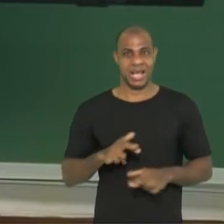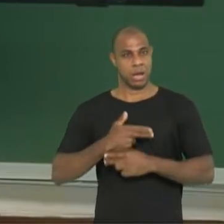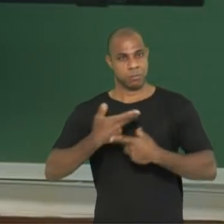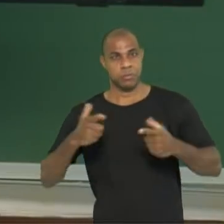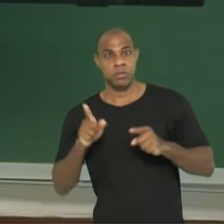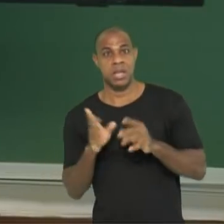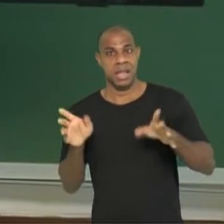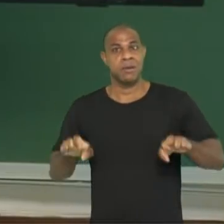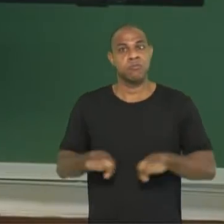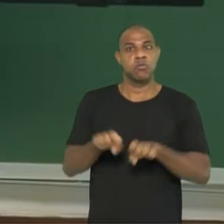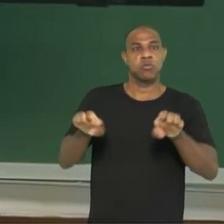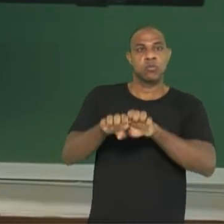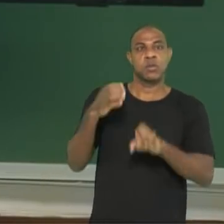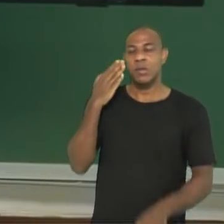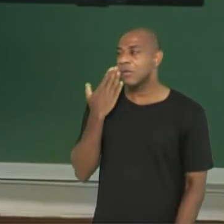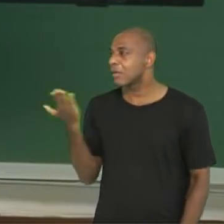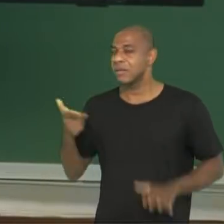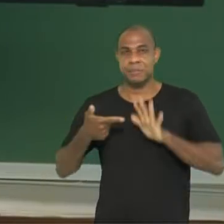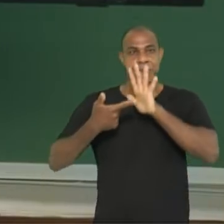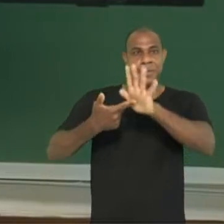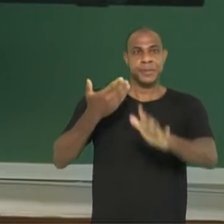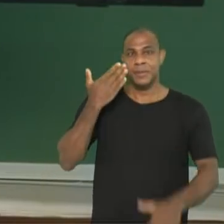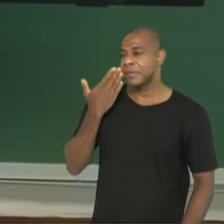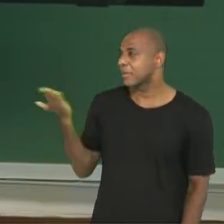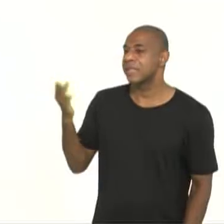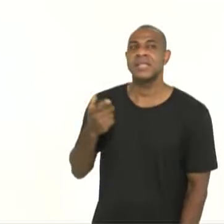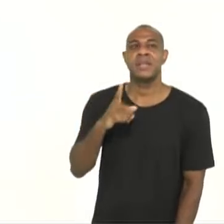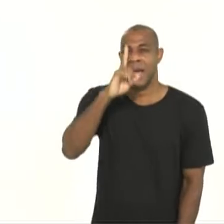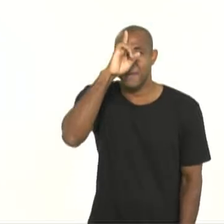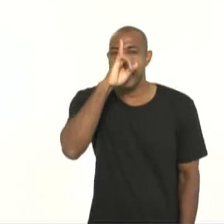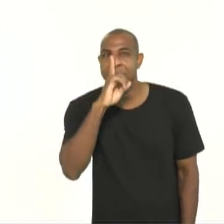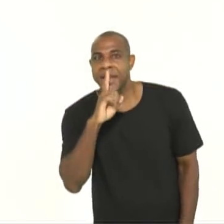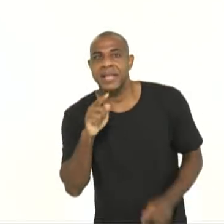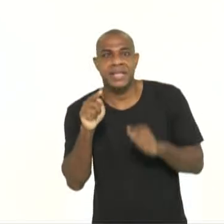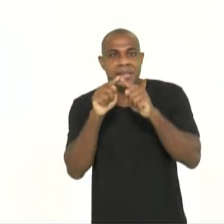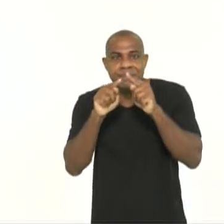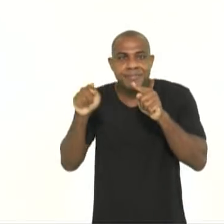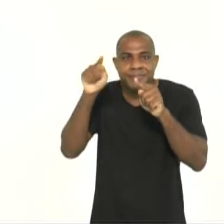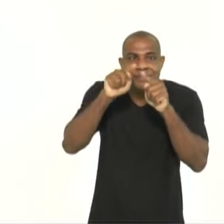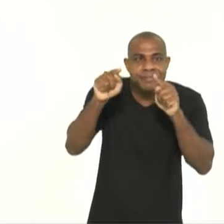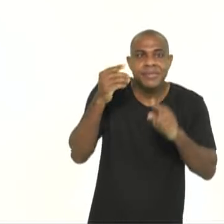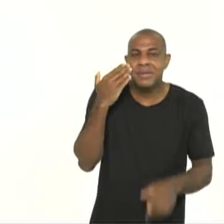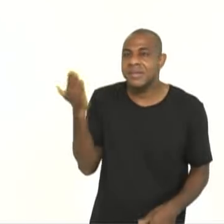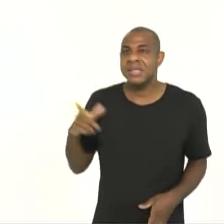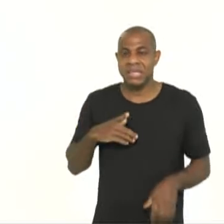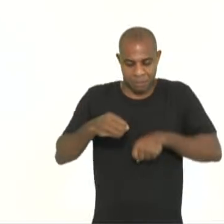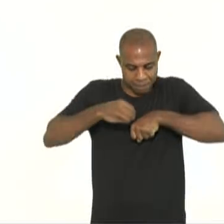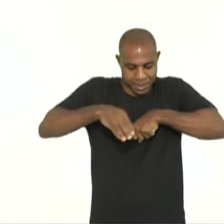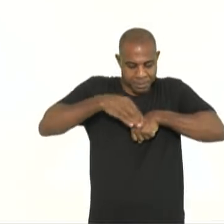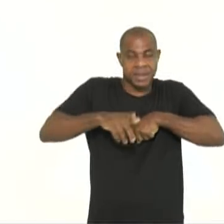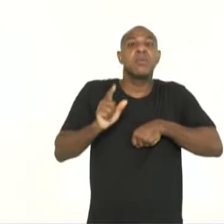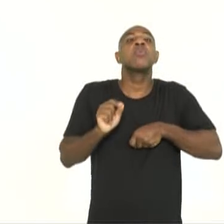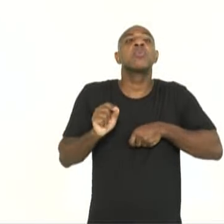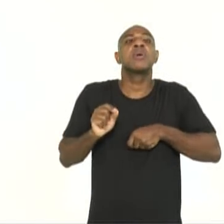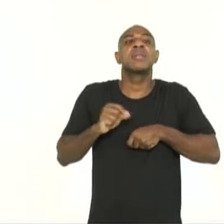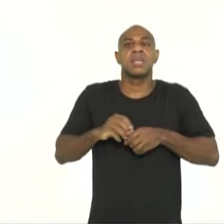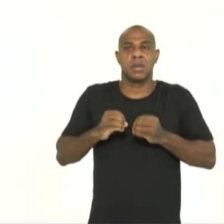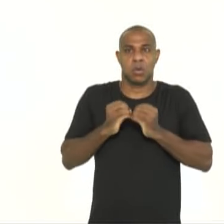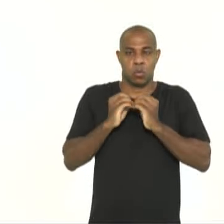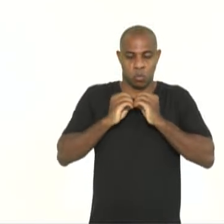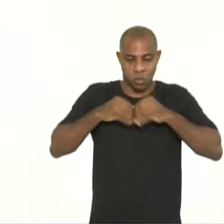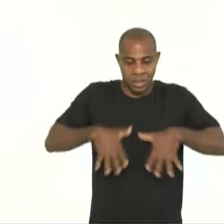essas estruturas aqui, ó, que está mostrando para vocês de amarelinho. Tem tipos de excreção realizadas por